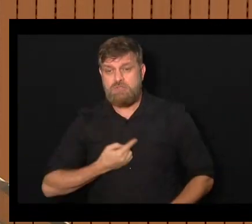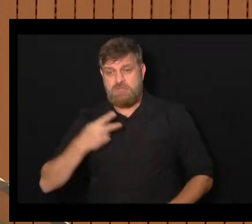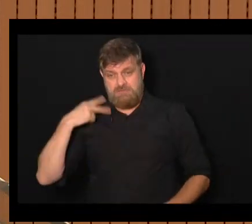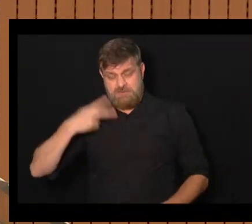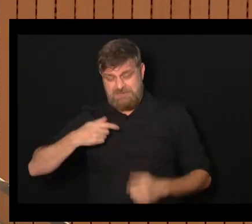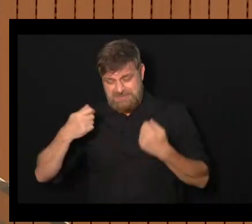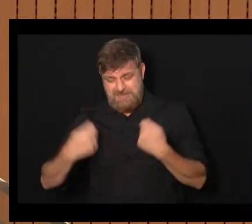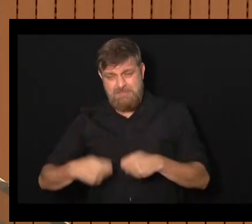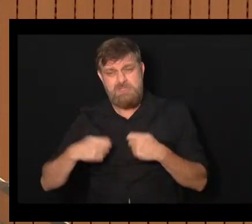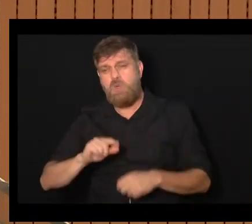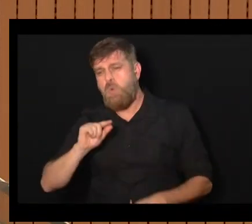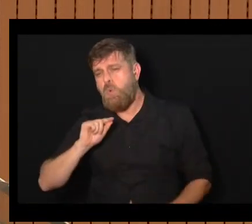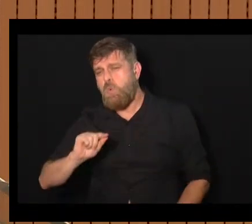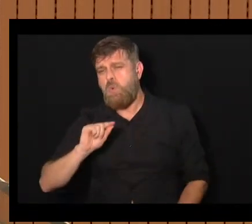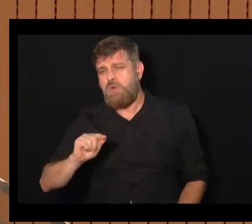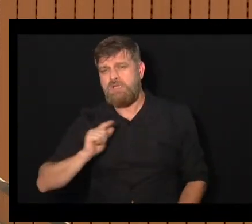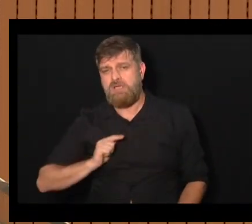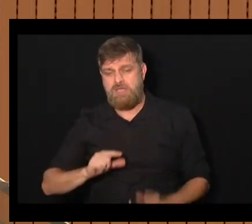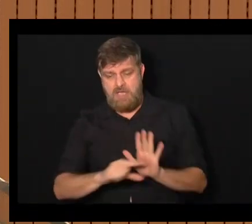aqui que aprovar